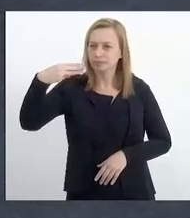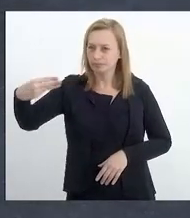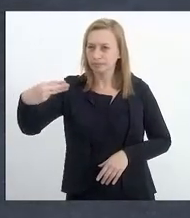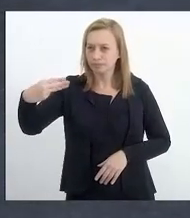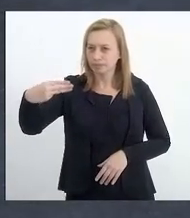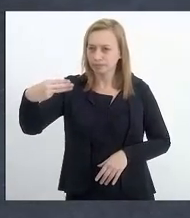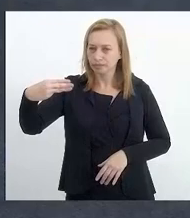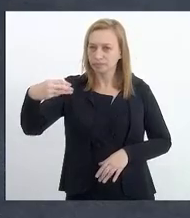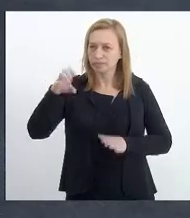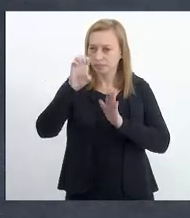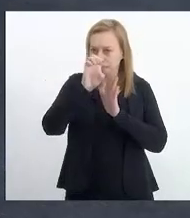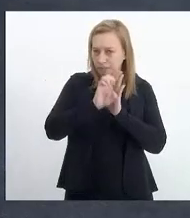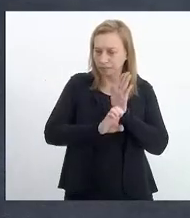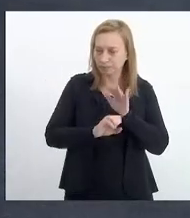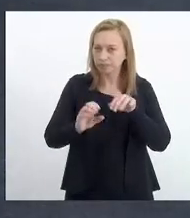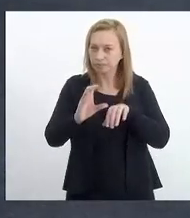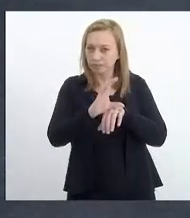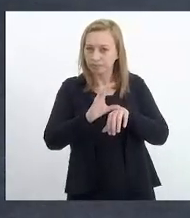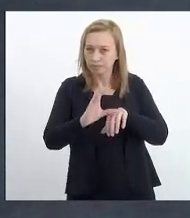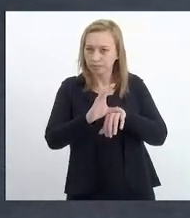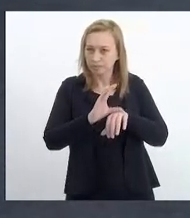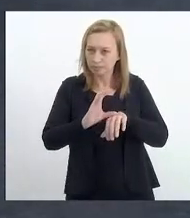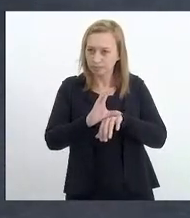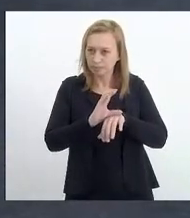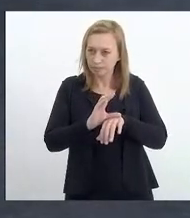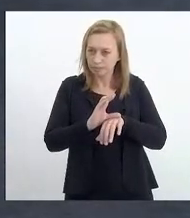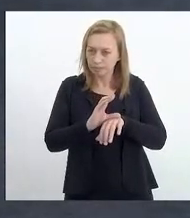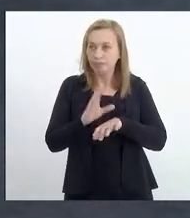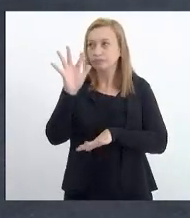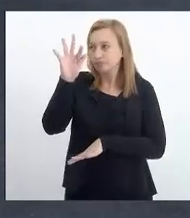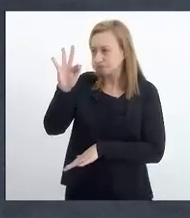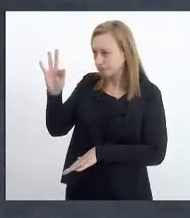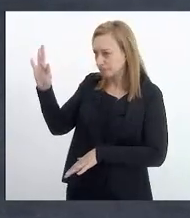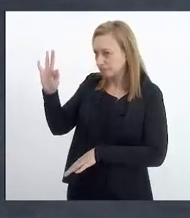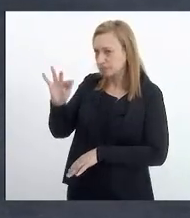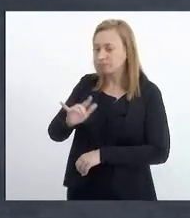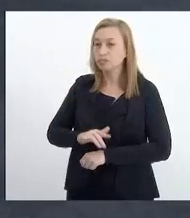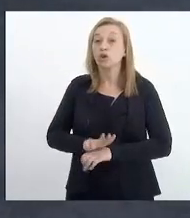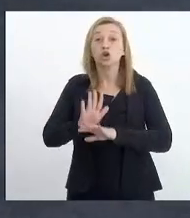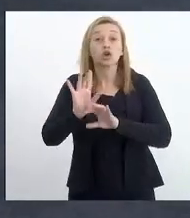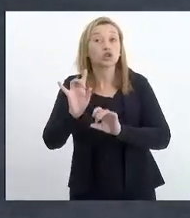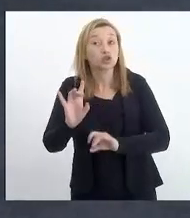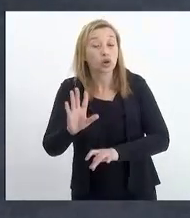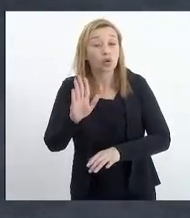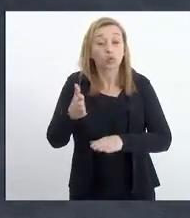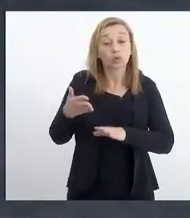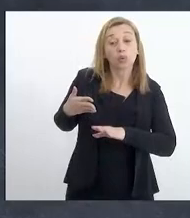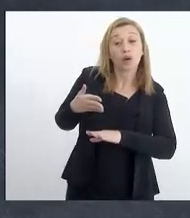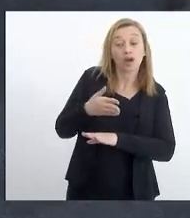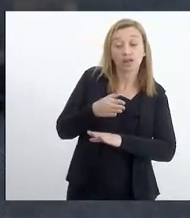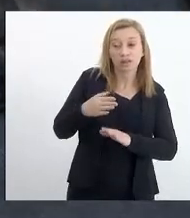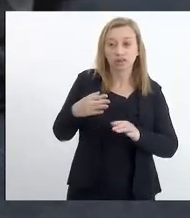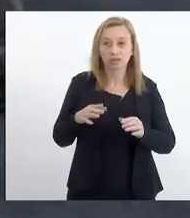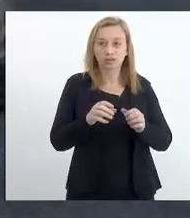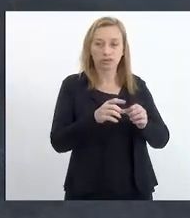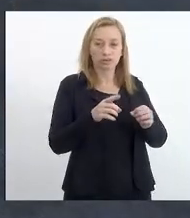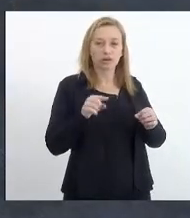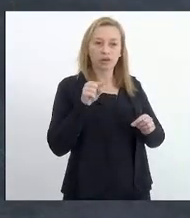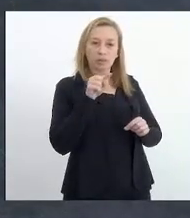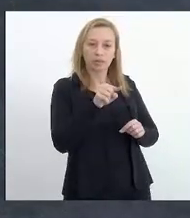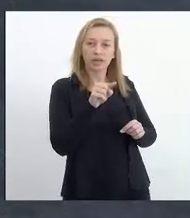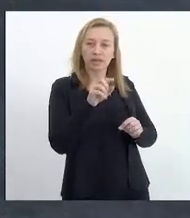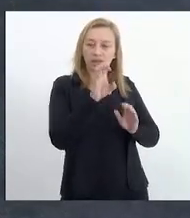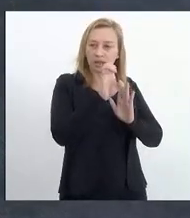emenda constitucional federal. Só que quando o senhor entra nesse elevador e aperta a emenda